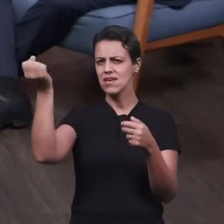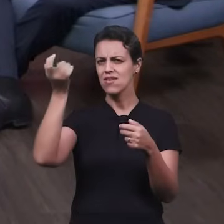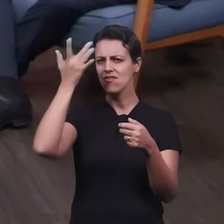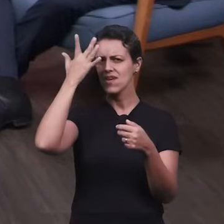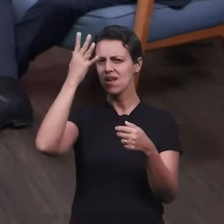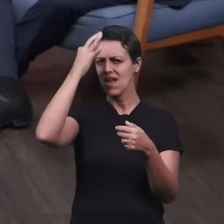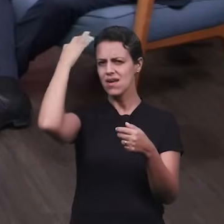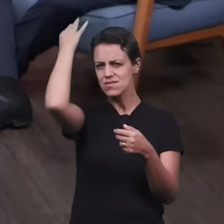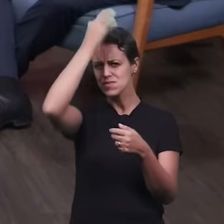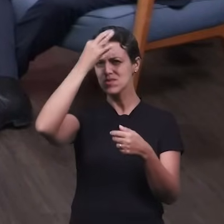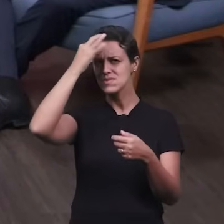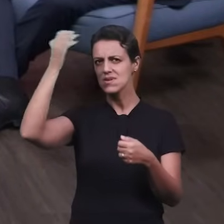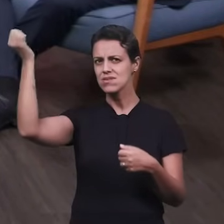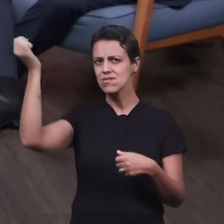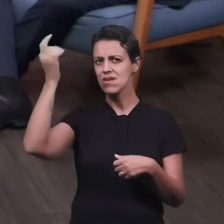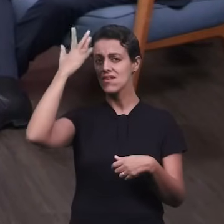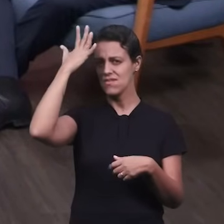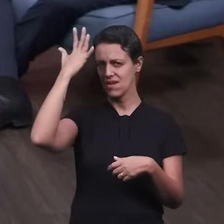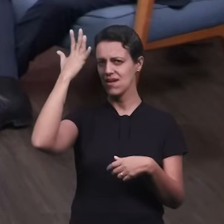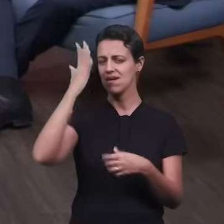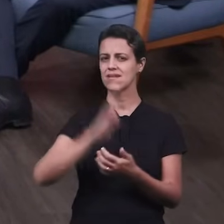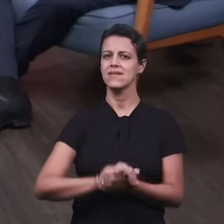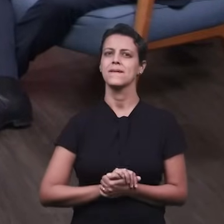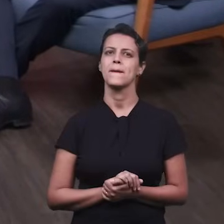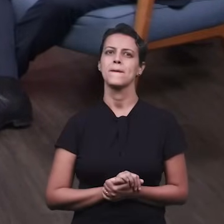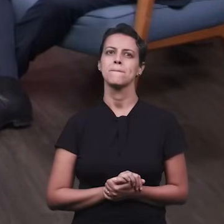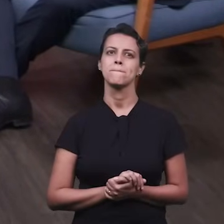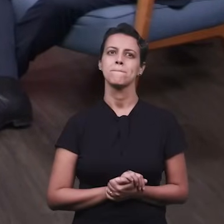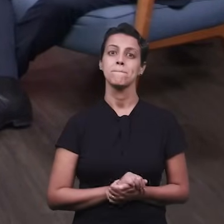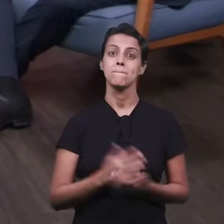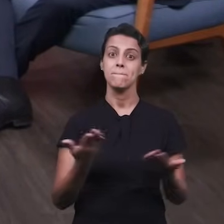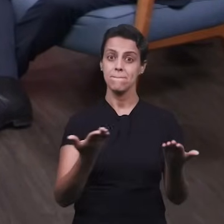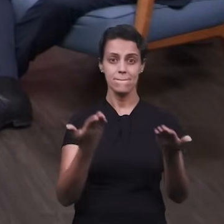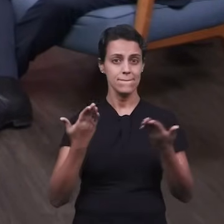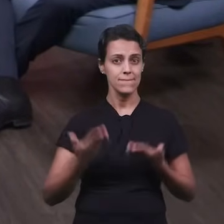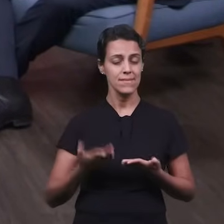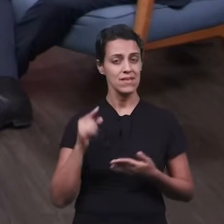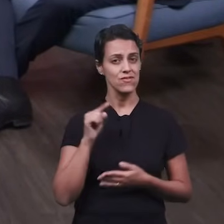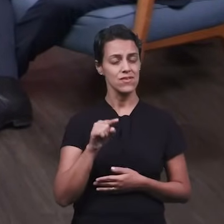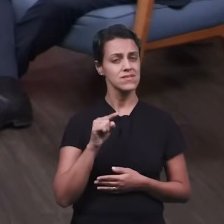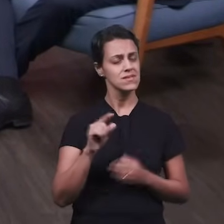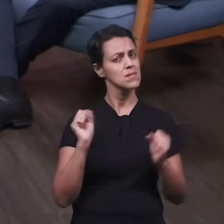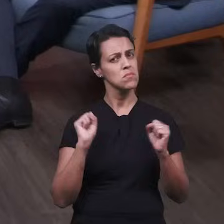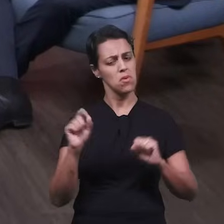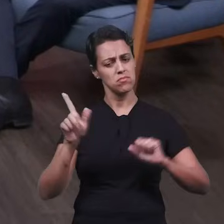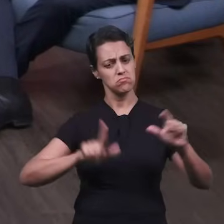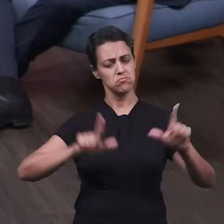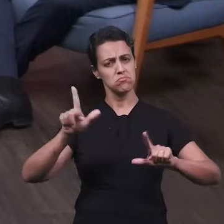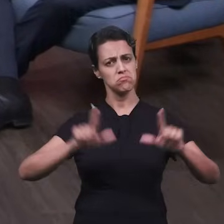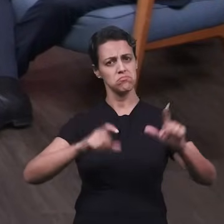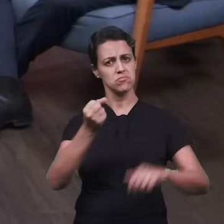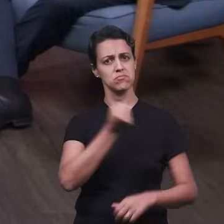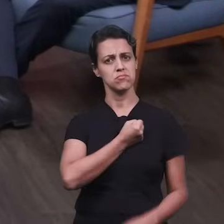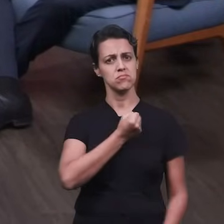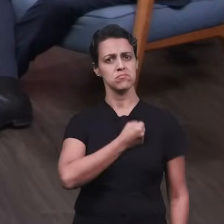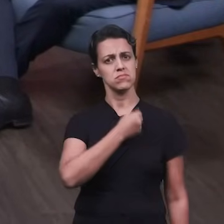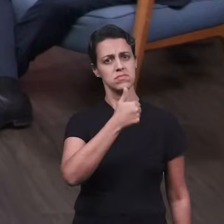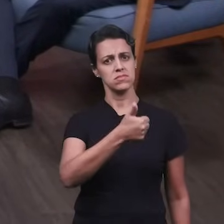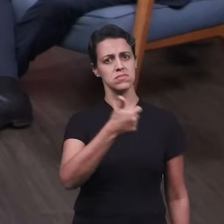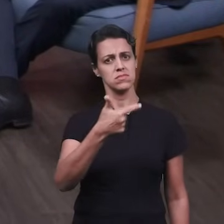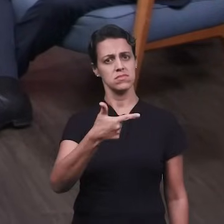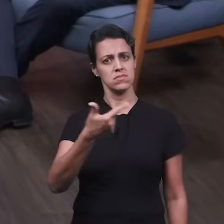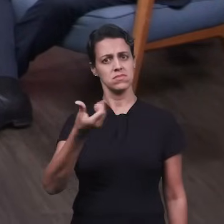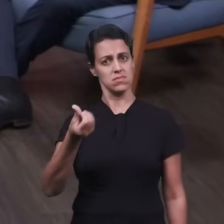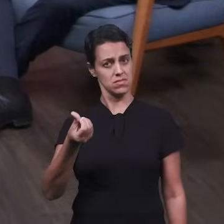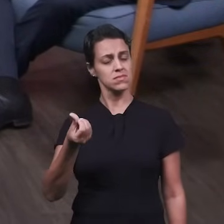Espírito Santo. Mas antes, eu quero convidar você, olha só, você pode estar nos assistindo pelo canal 126, pelo sistema